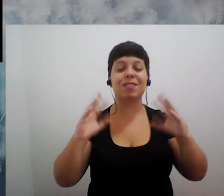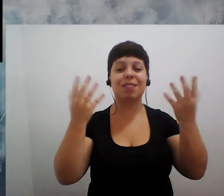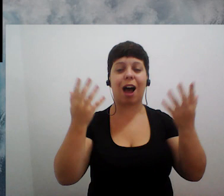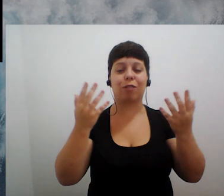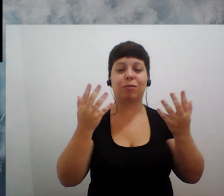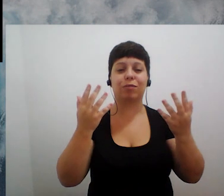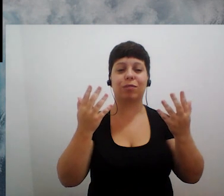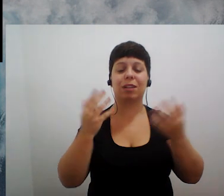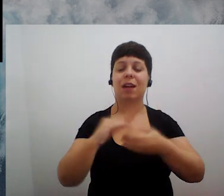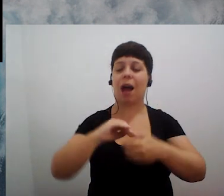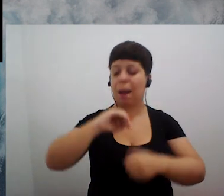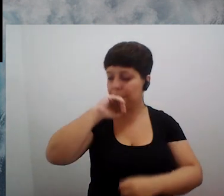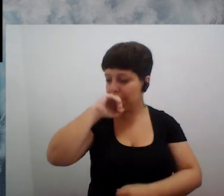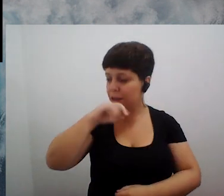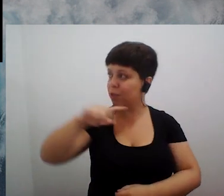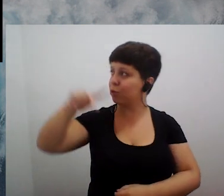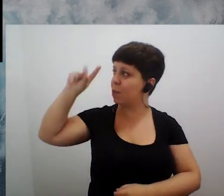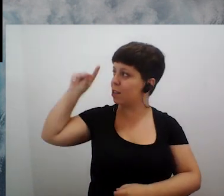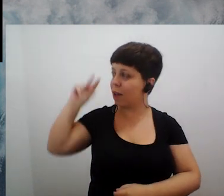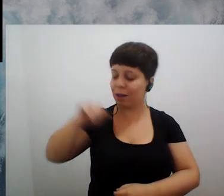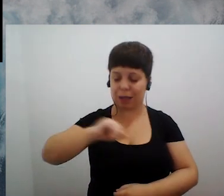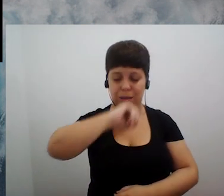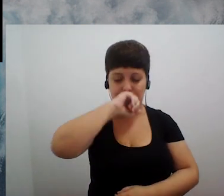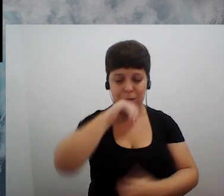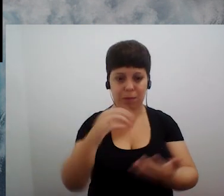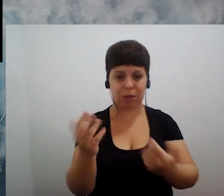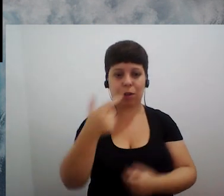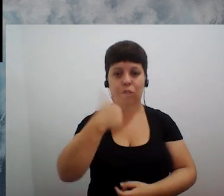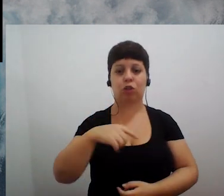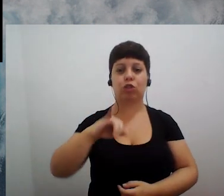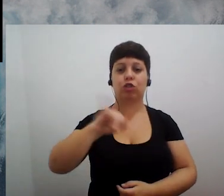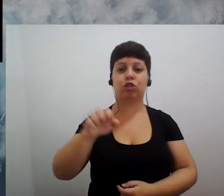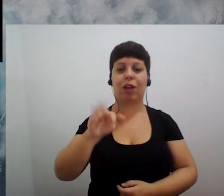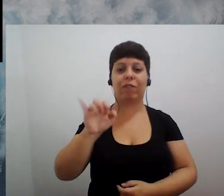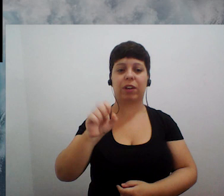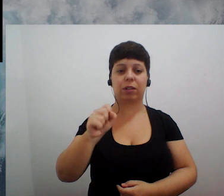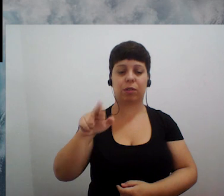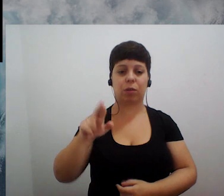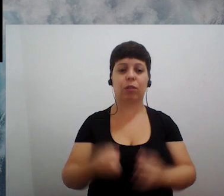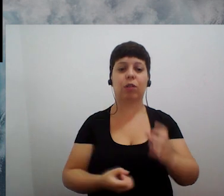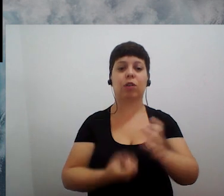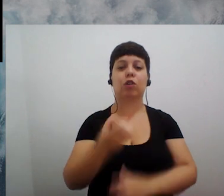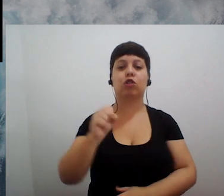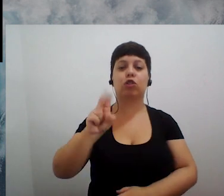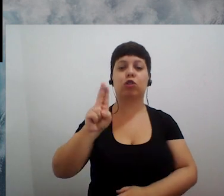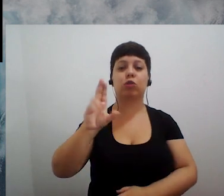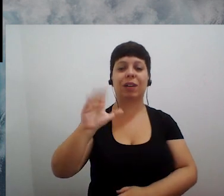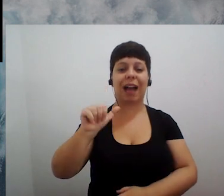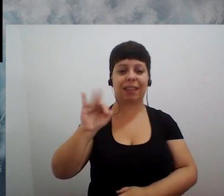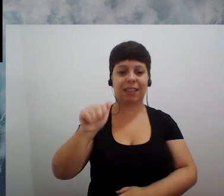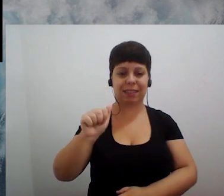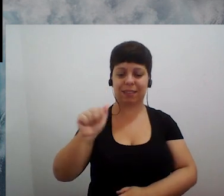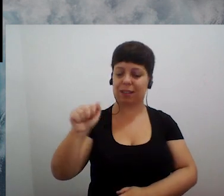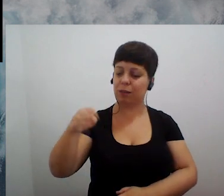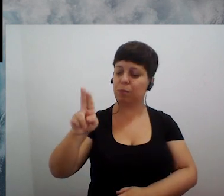Salve, salve. A bênção dos mais velhos, a bênção dos mais novos. Eu sou Jefferson Cristino. Eu sou fundador do Cordão Sucatas